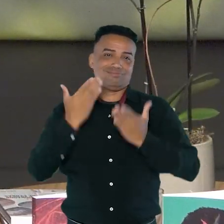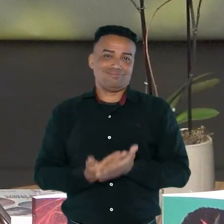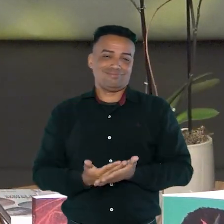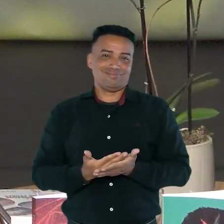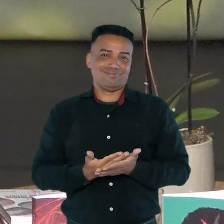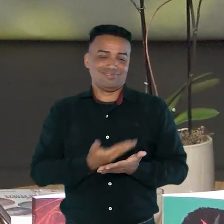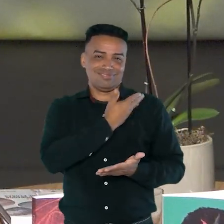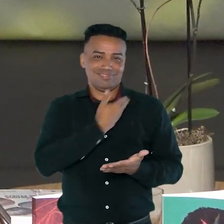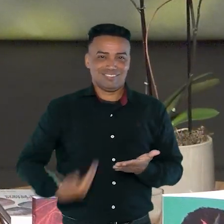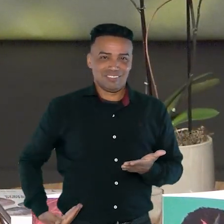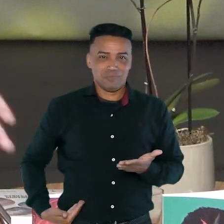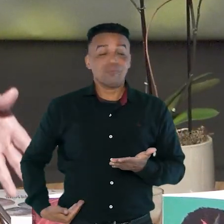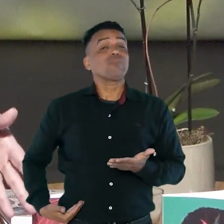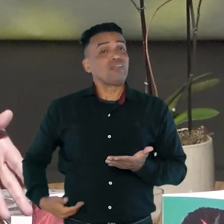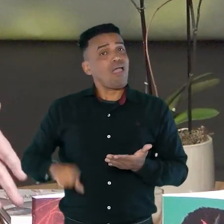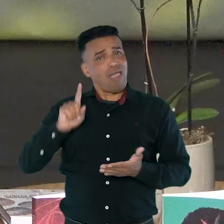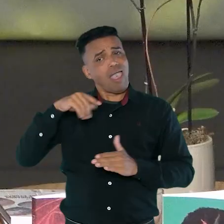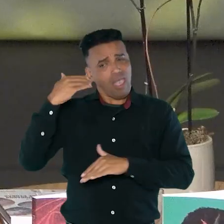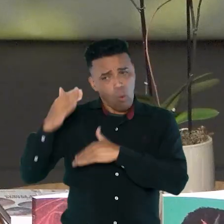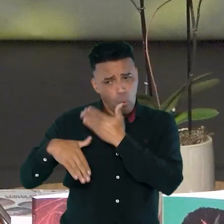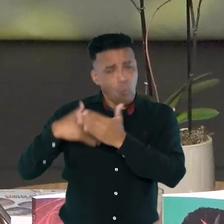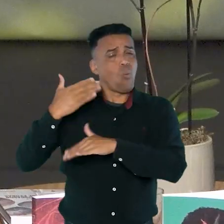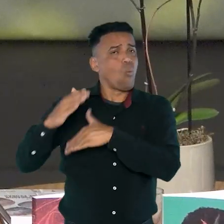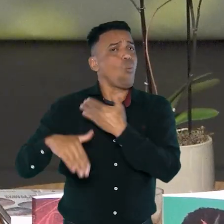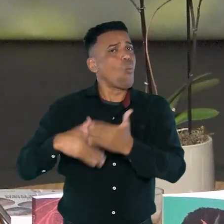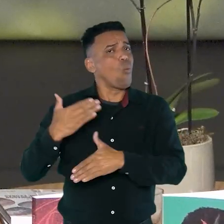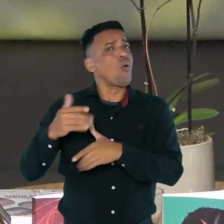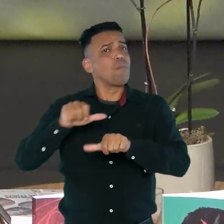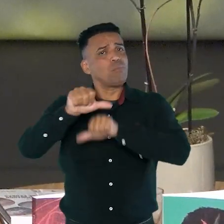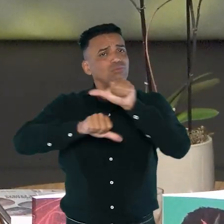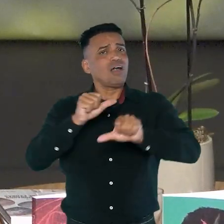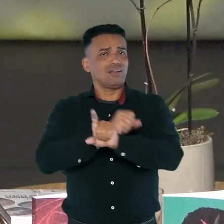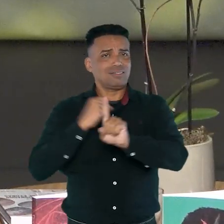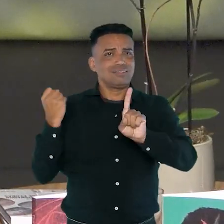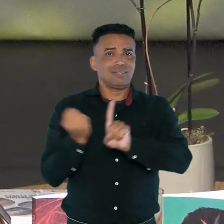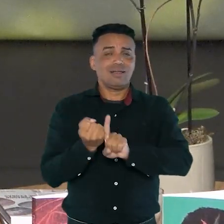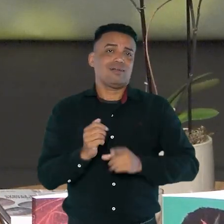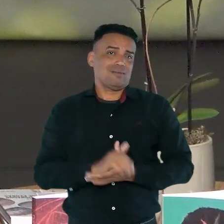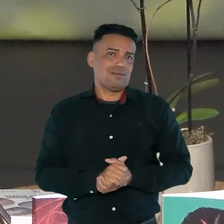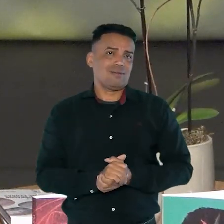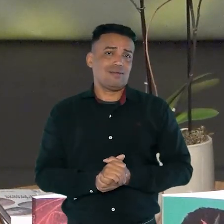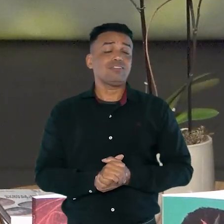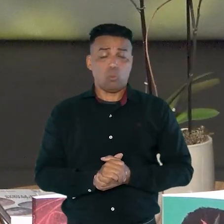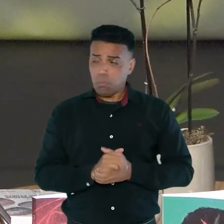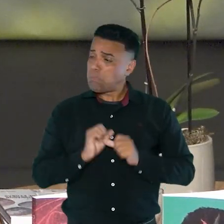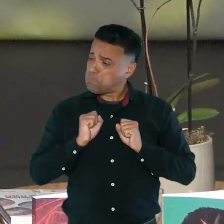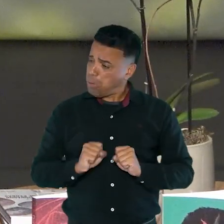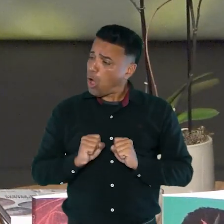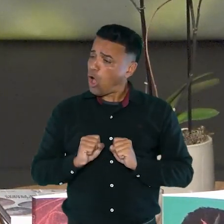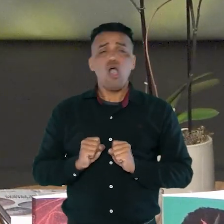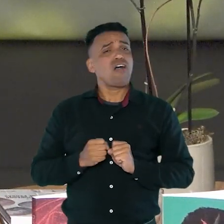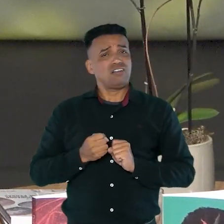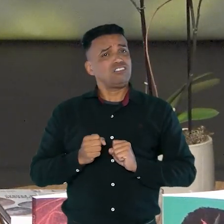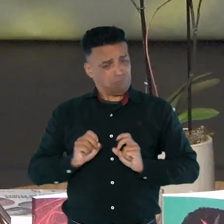Então, é o avanço, não é? Então eu penso assim, então vale a pena